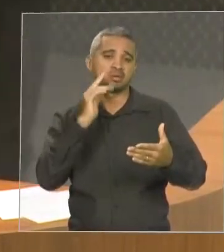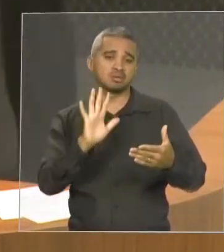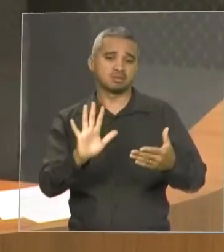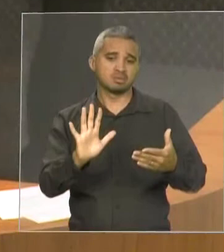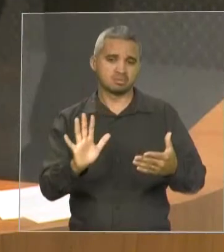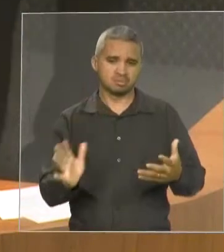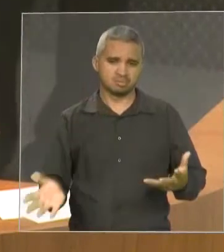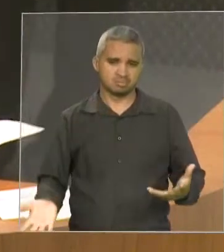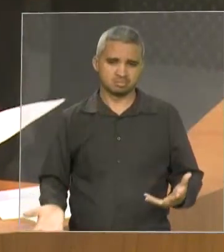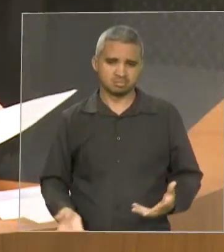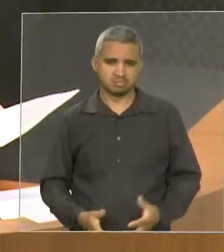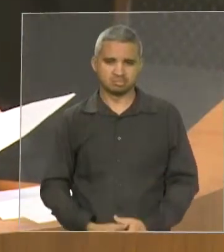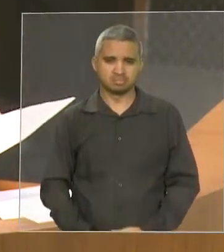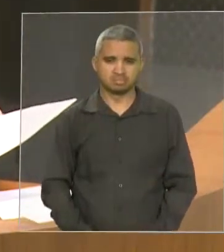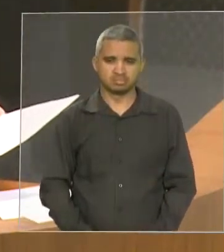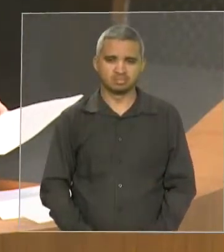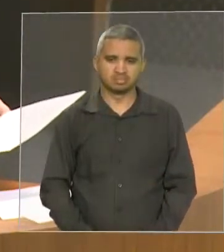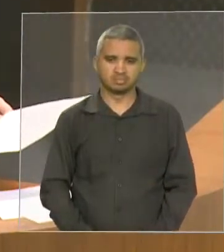senhor presidente.